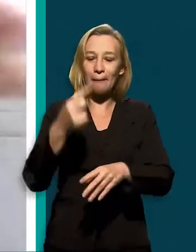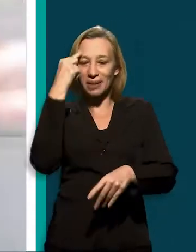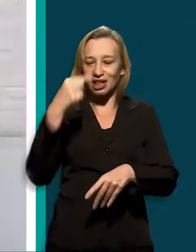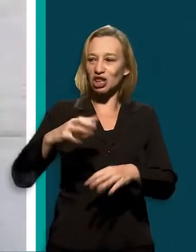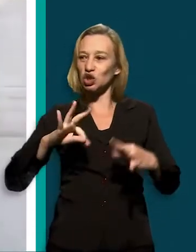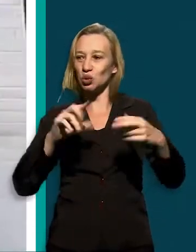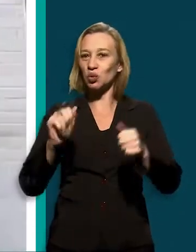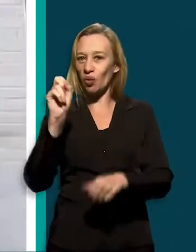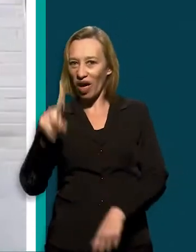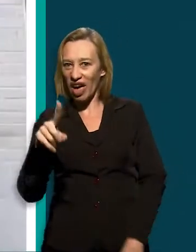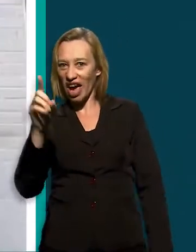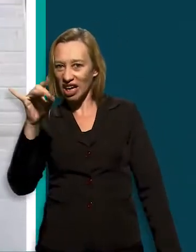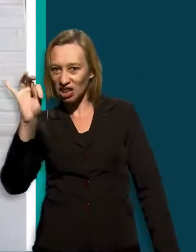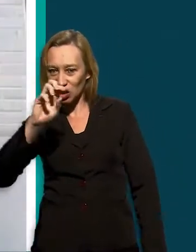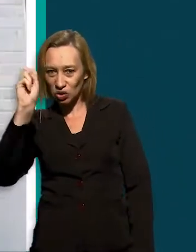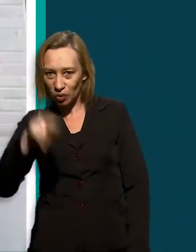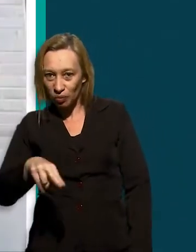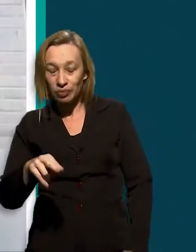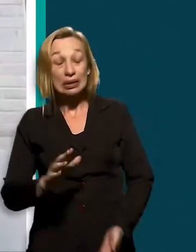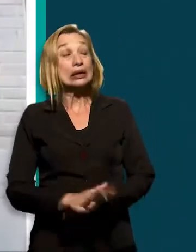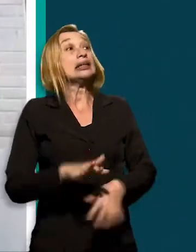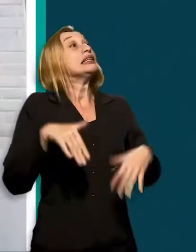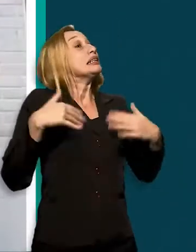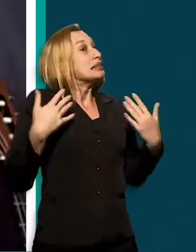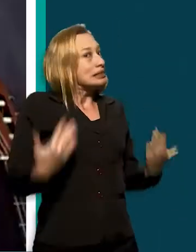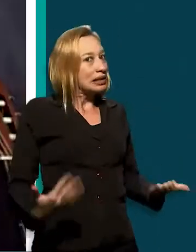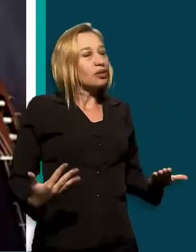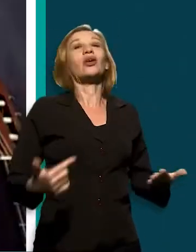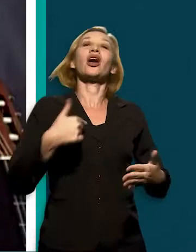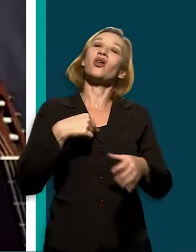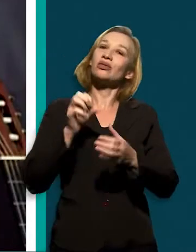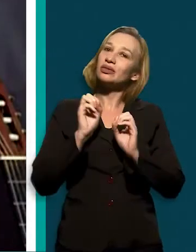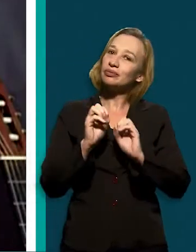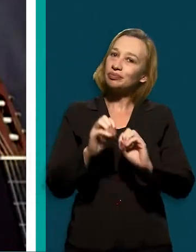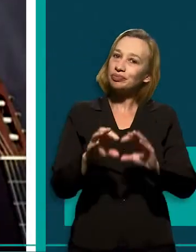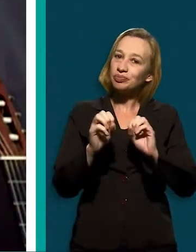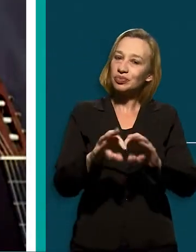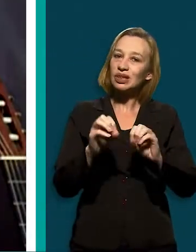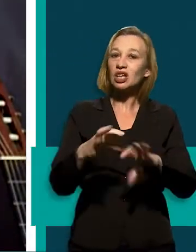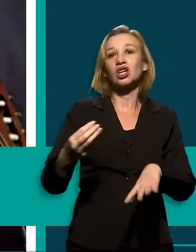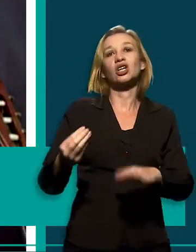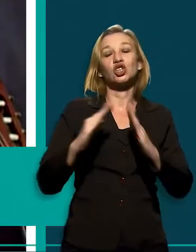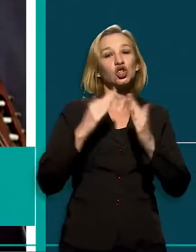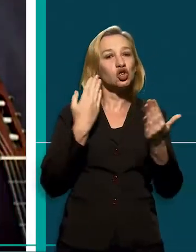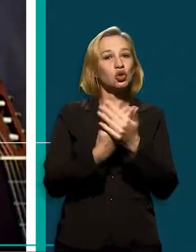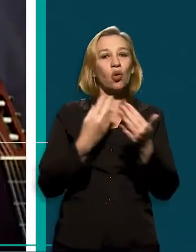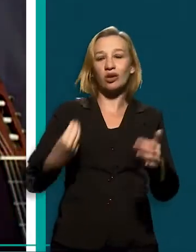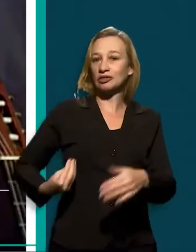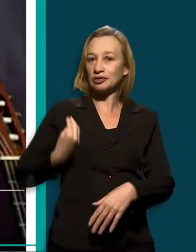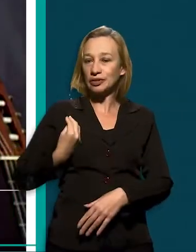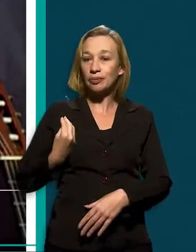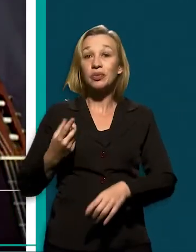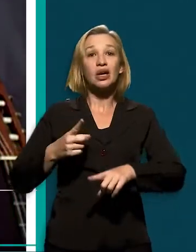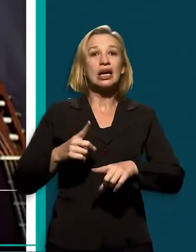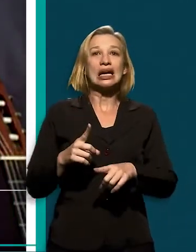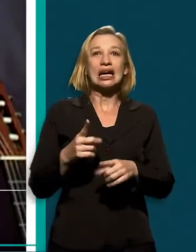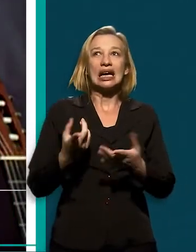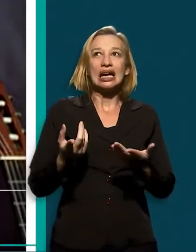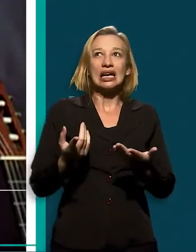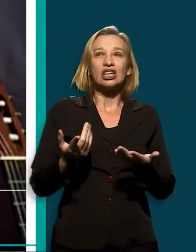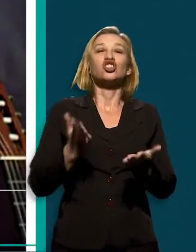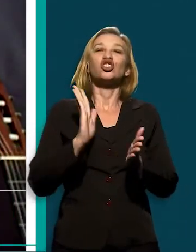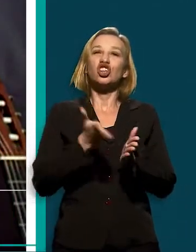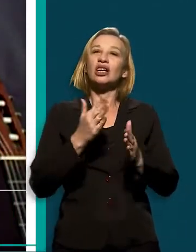Chegou assim dominando tudo. É isso mesmo, Edson? Então, assim, eu dava aula numa escola presencial. Então, assim,